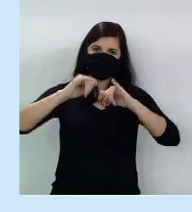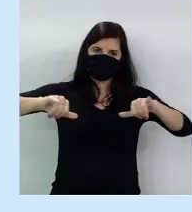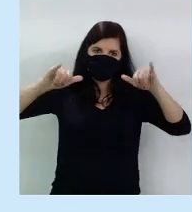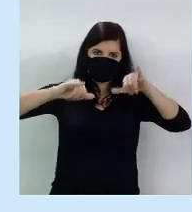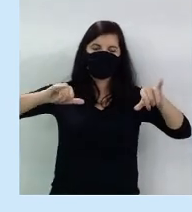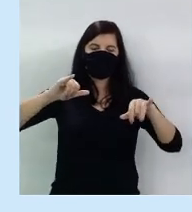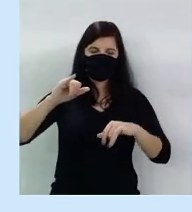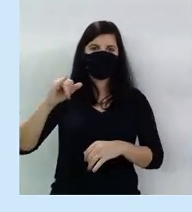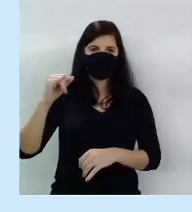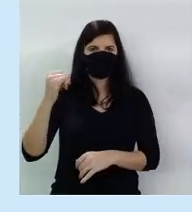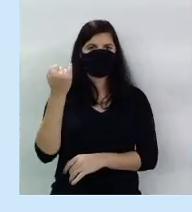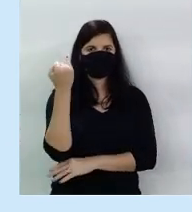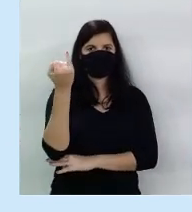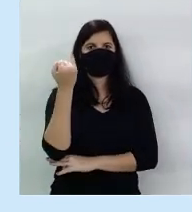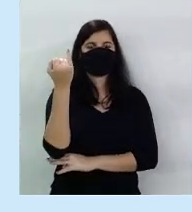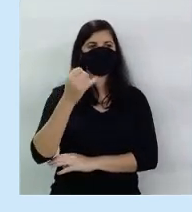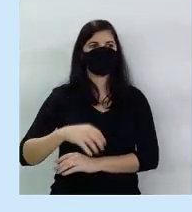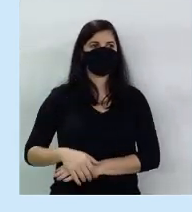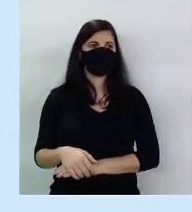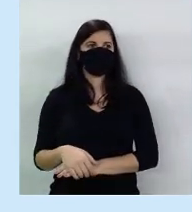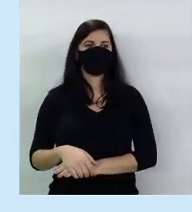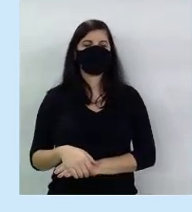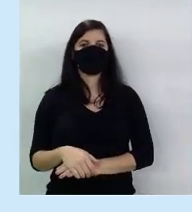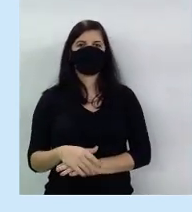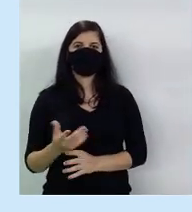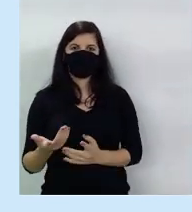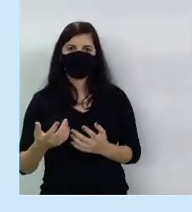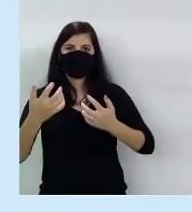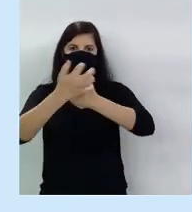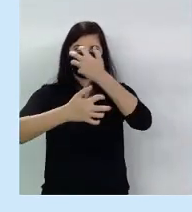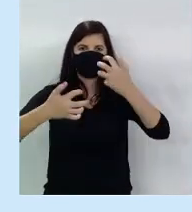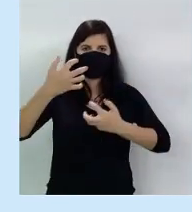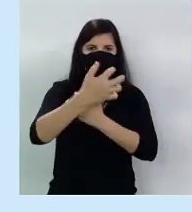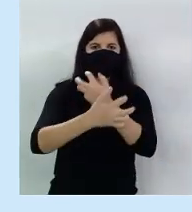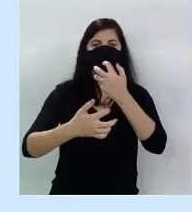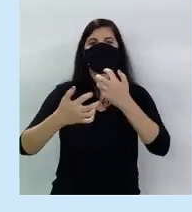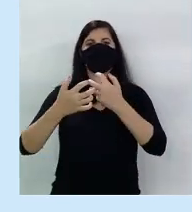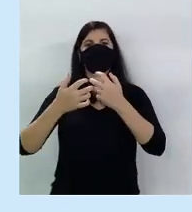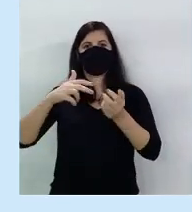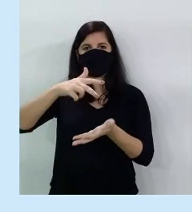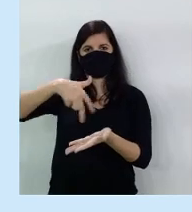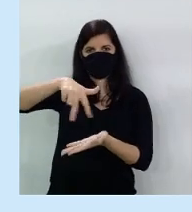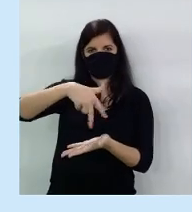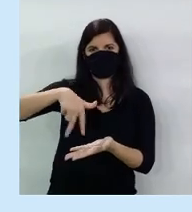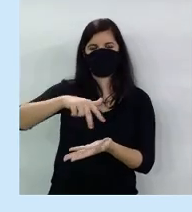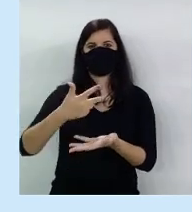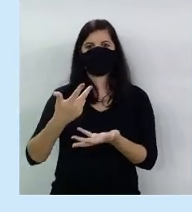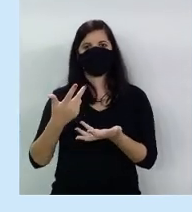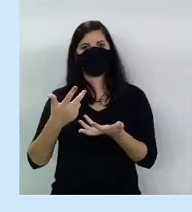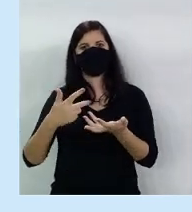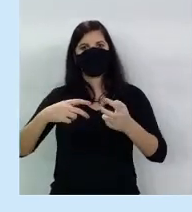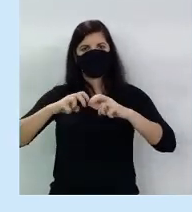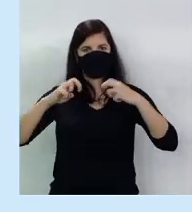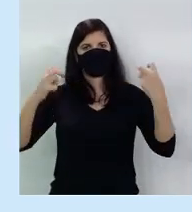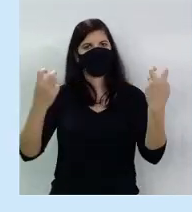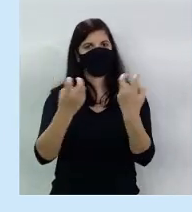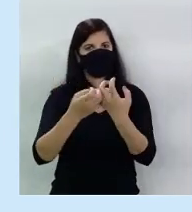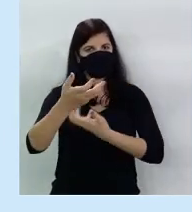bem atenção nessas últimas palavras. Cantos, danças,